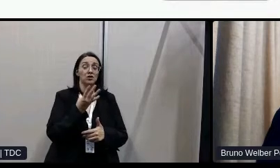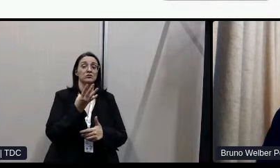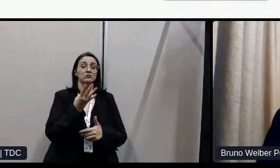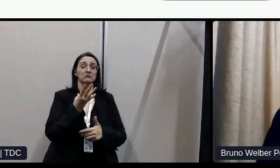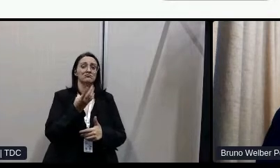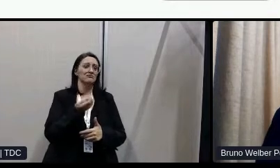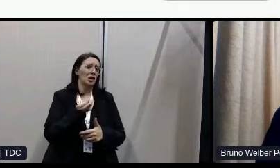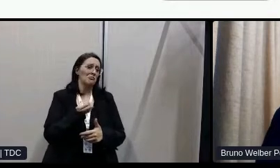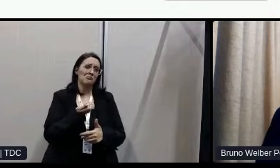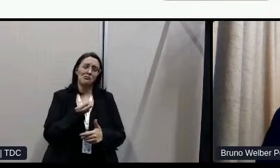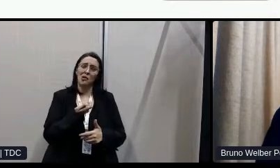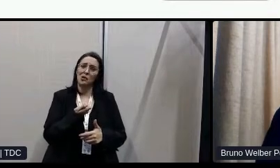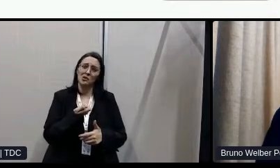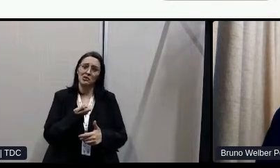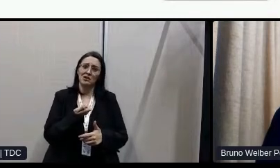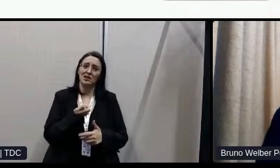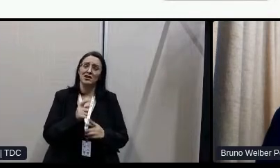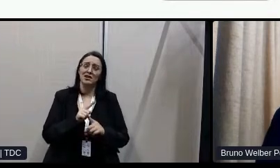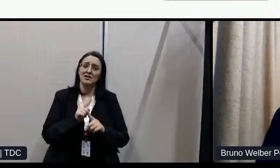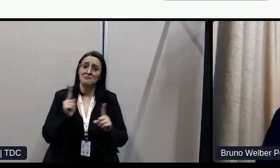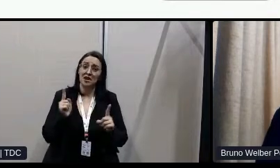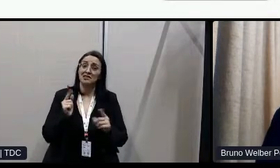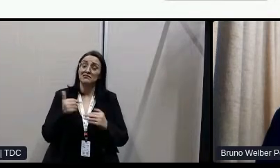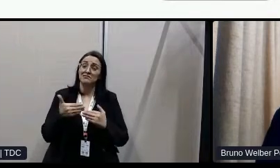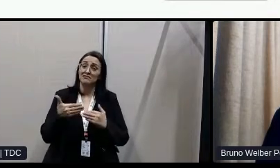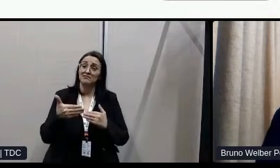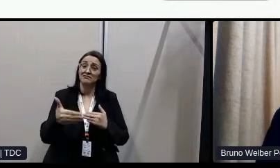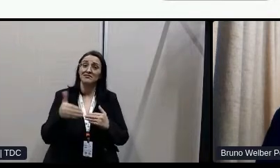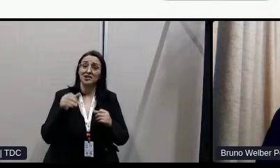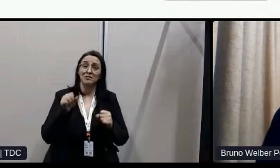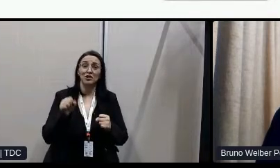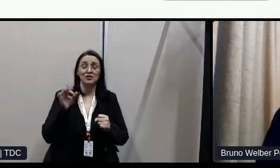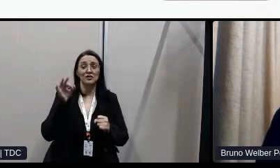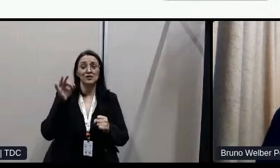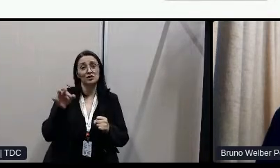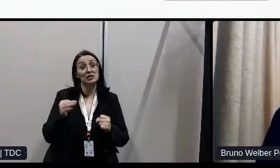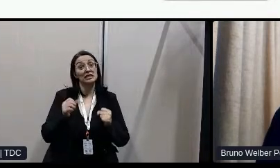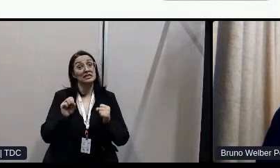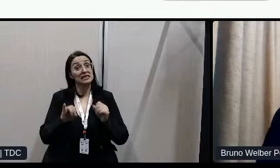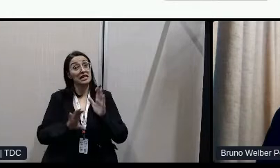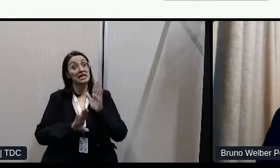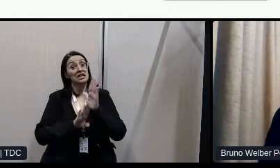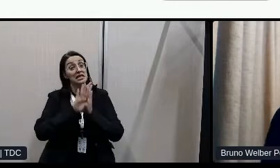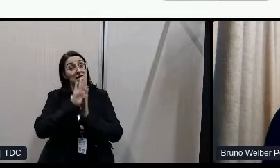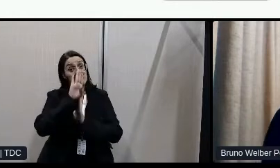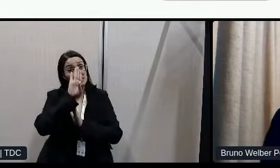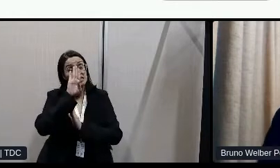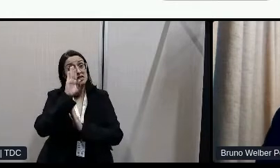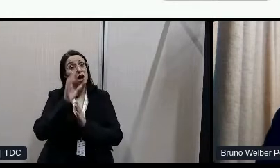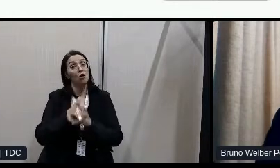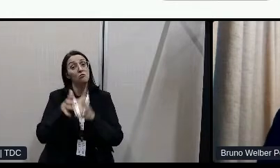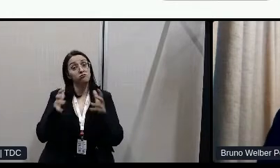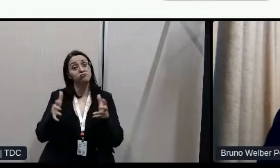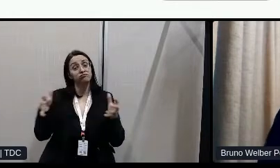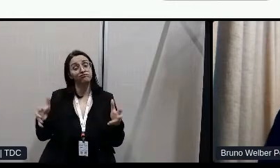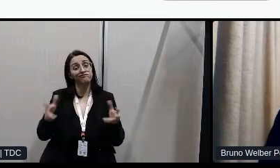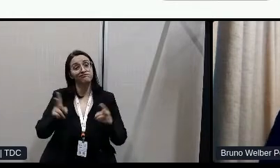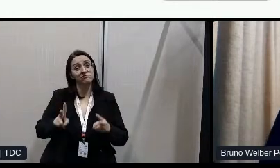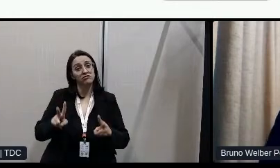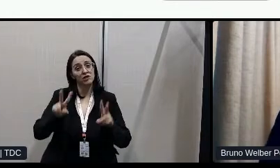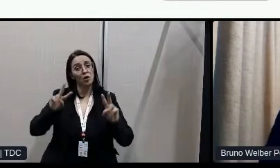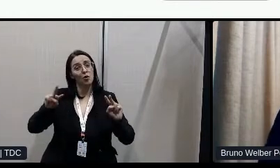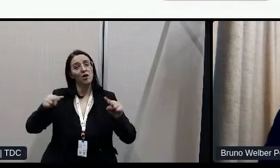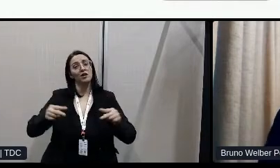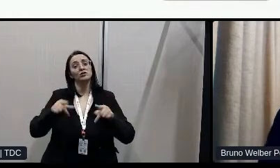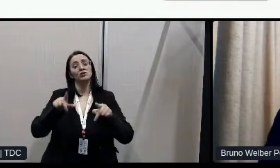pouca gente, mas quem sabe o potencial dela para o futuro. Se ela está crescendo, se ela está aumentando, vale a pena a gente manter o olhar sobre ela,